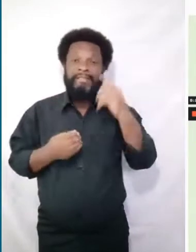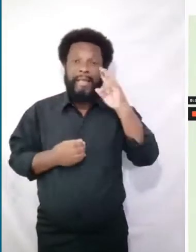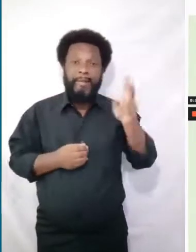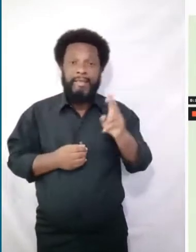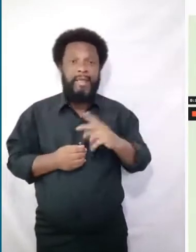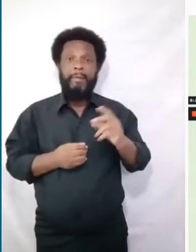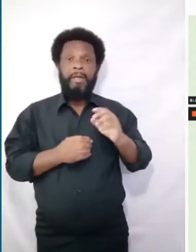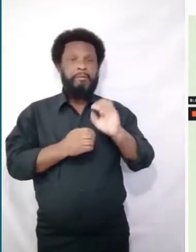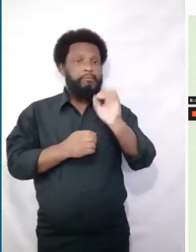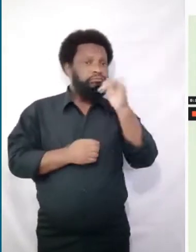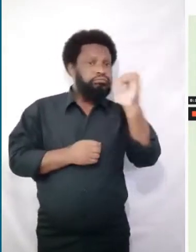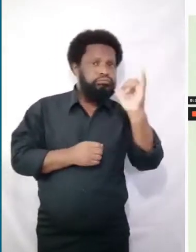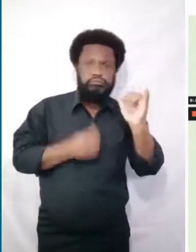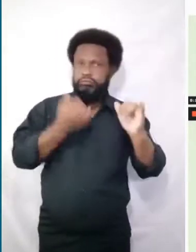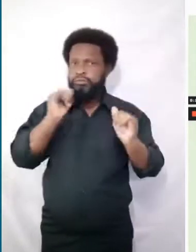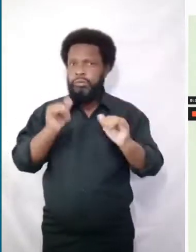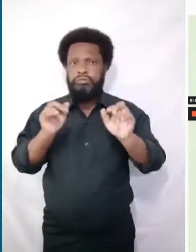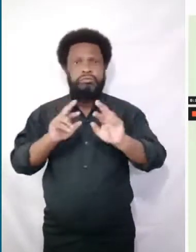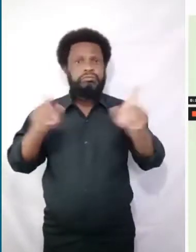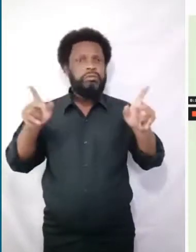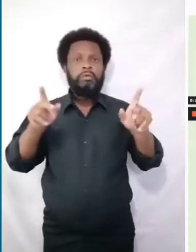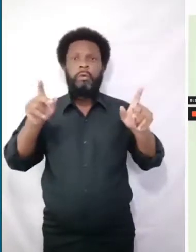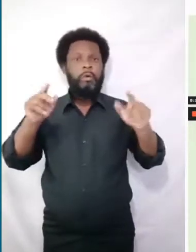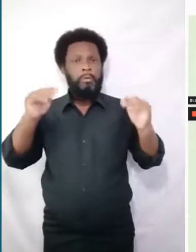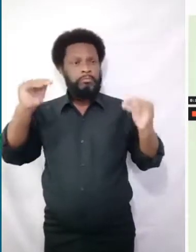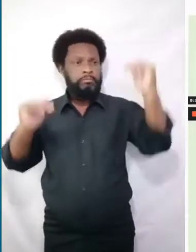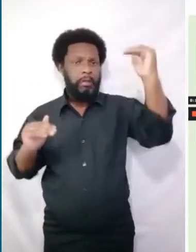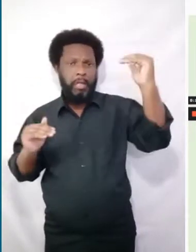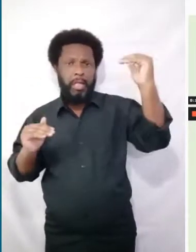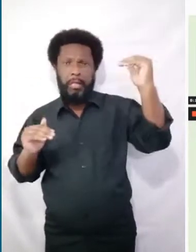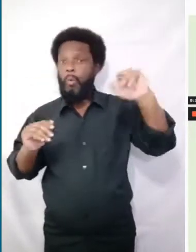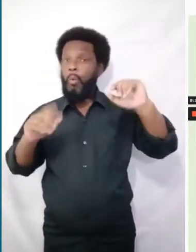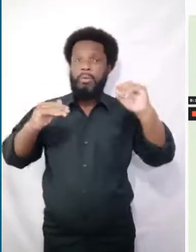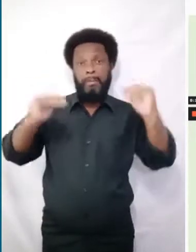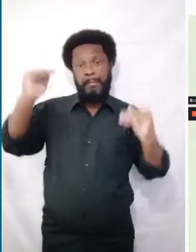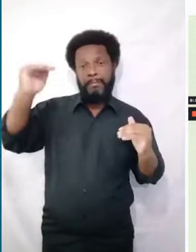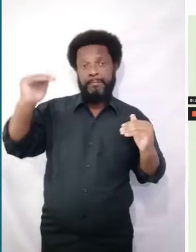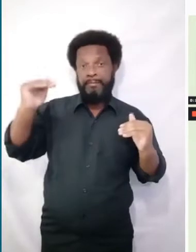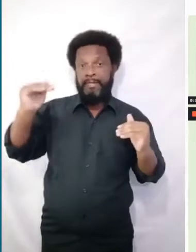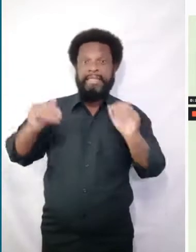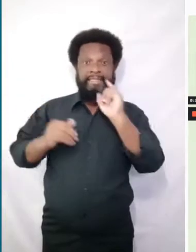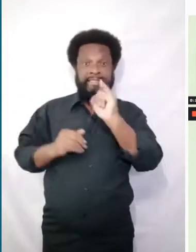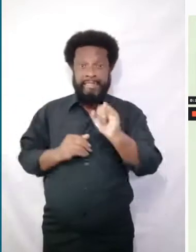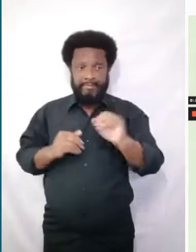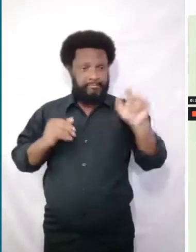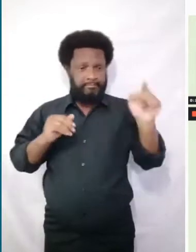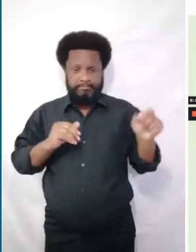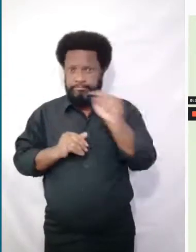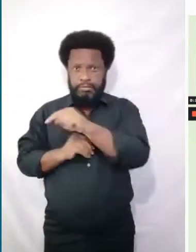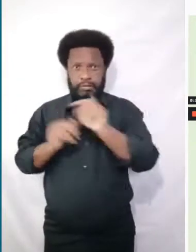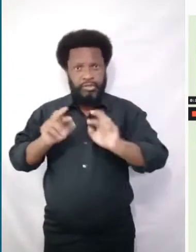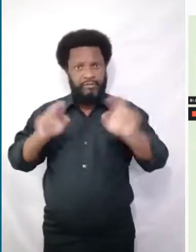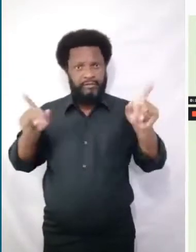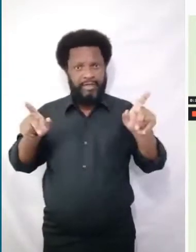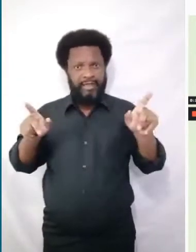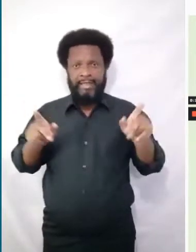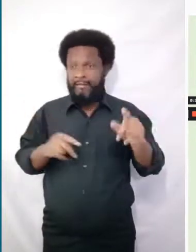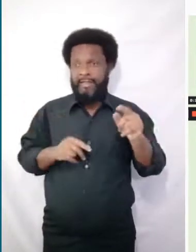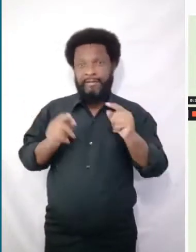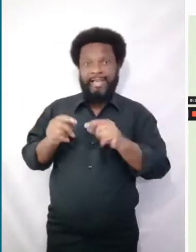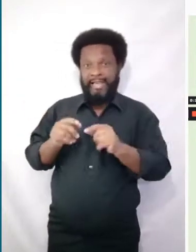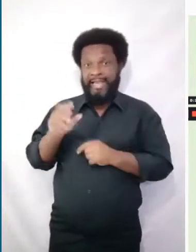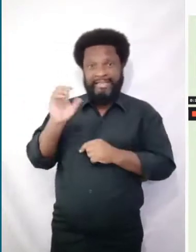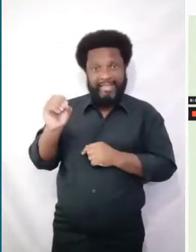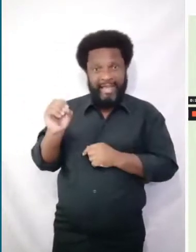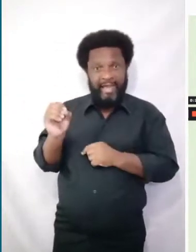A polaridade da ligação ela é definida a partir da diferença de eletronegatividade dos átomos que formam uma ligação química. Tá? Se essa